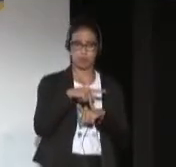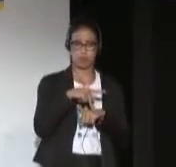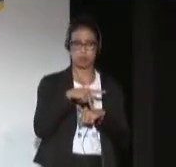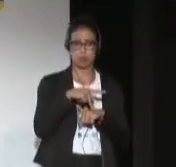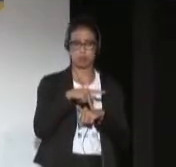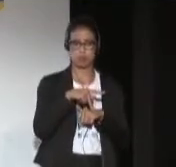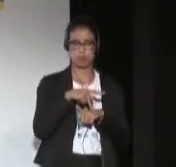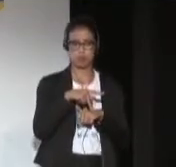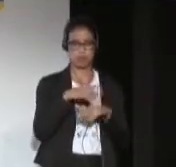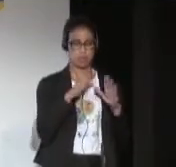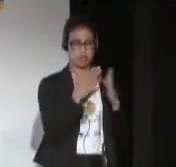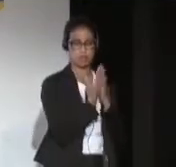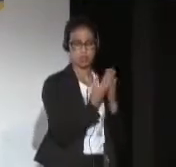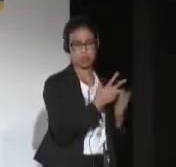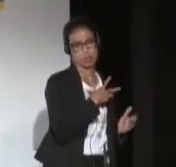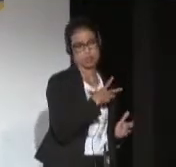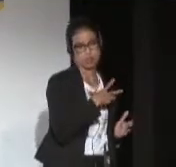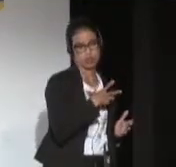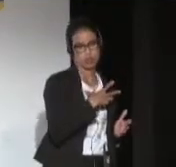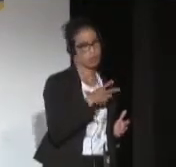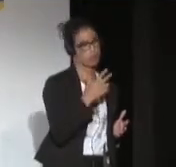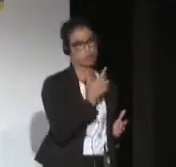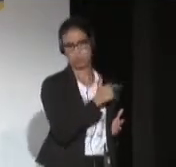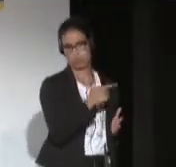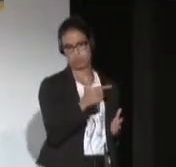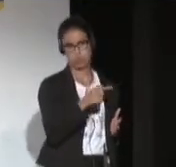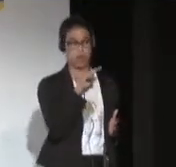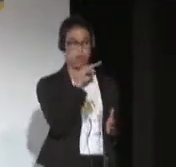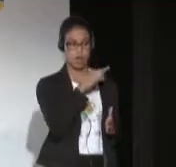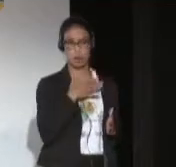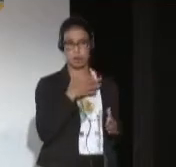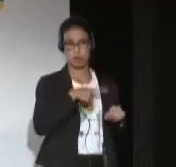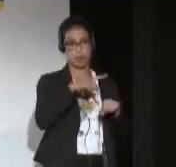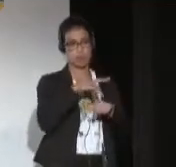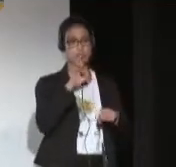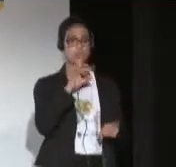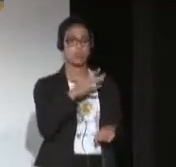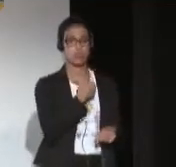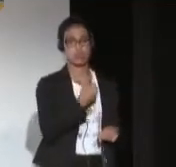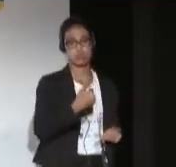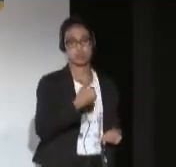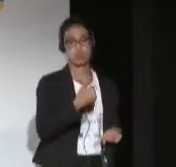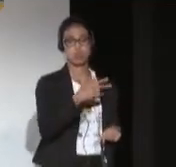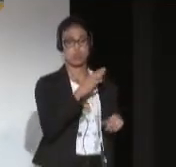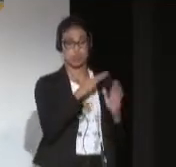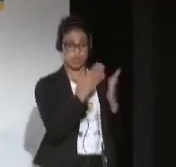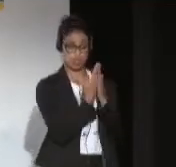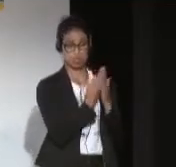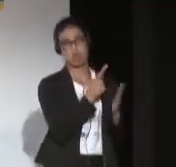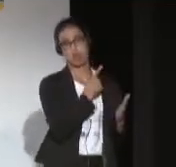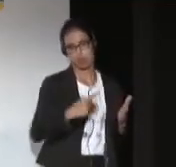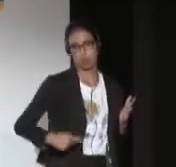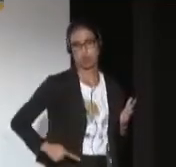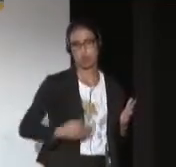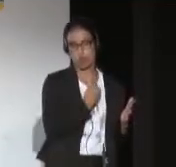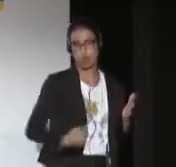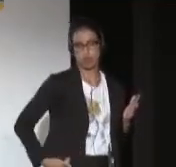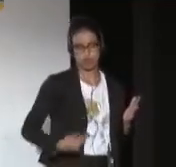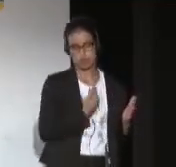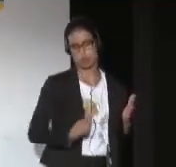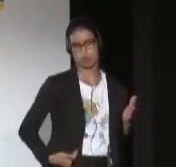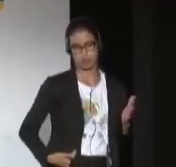temos escolas particulares, só escola pública. E só para eu sair um pouquinho do assunto, é aí